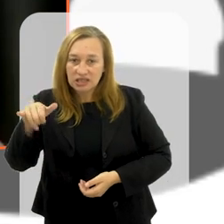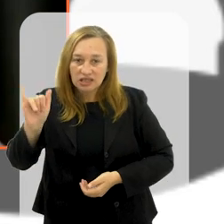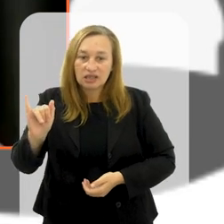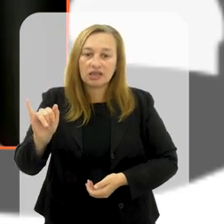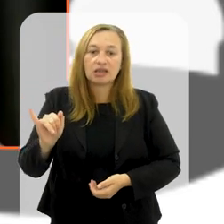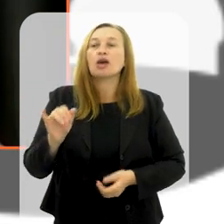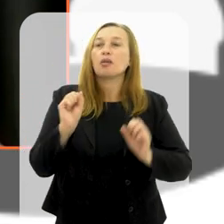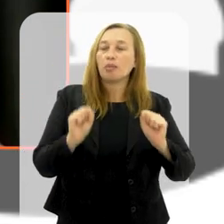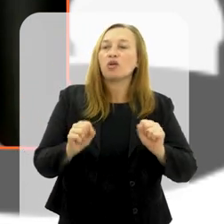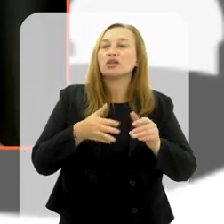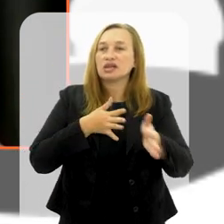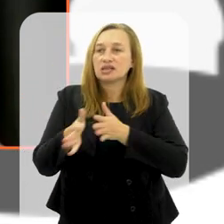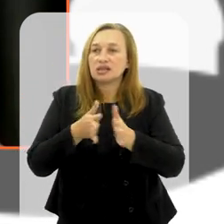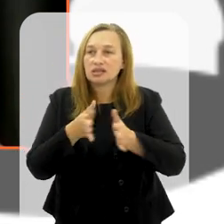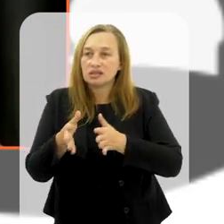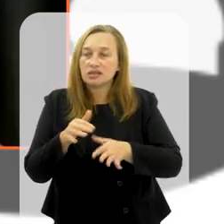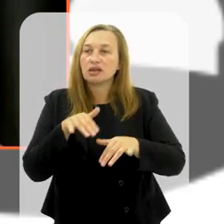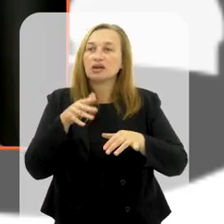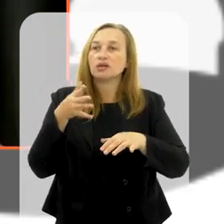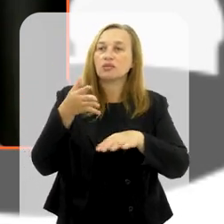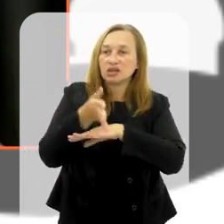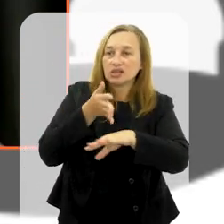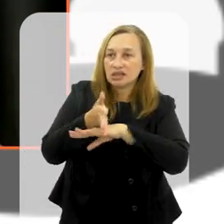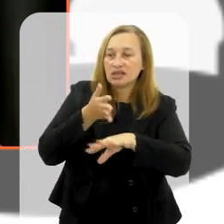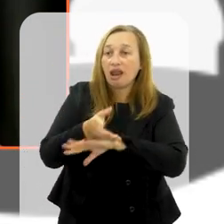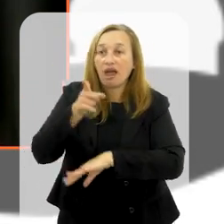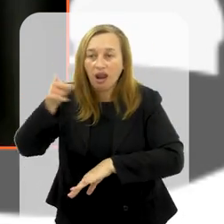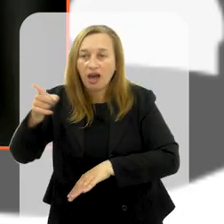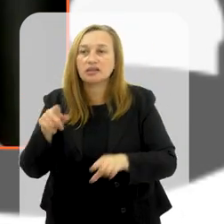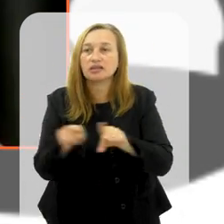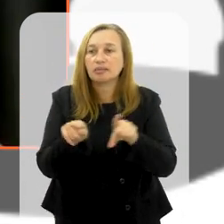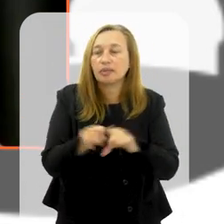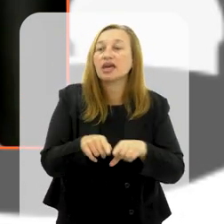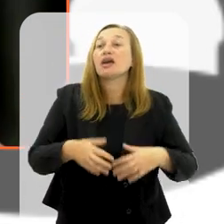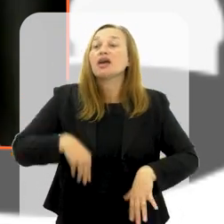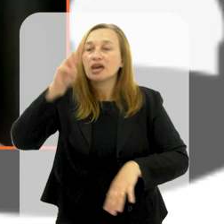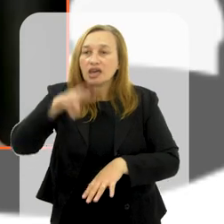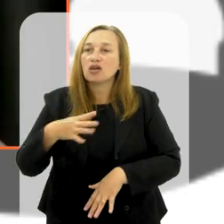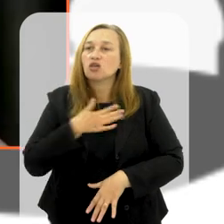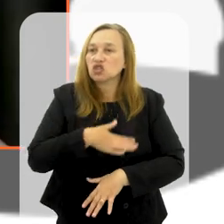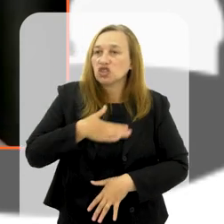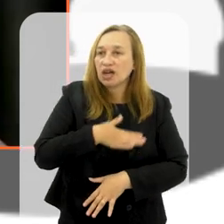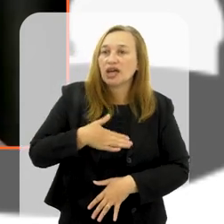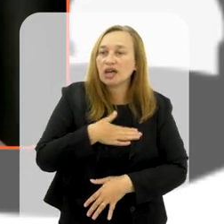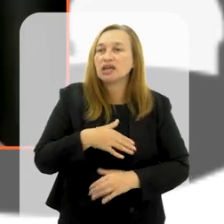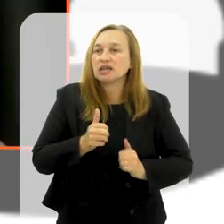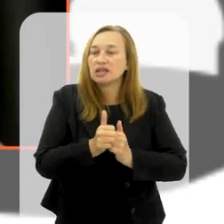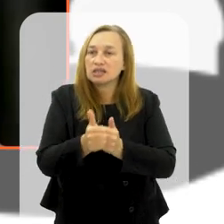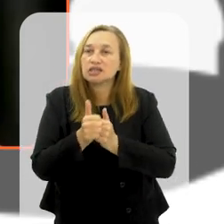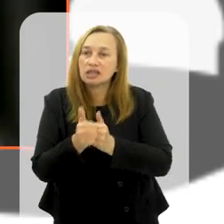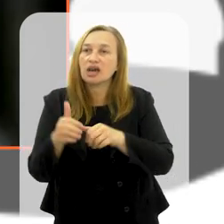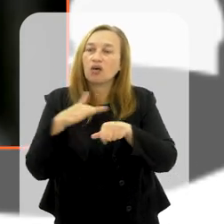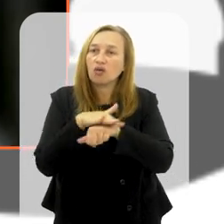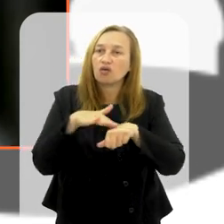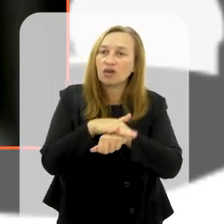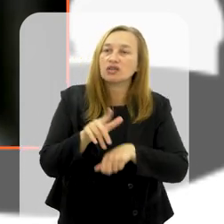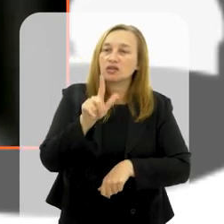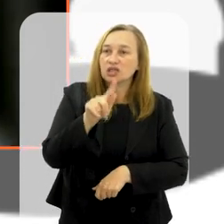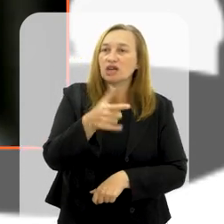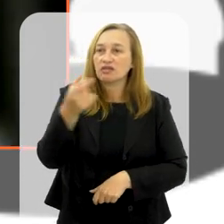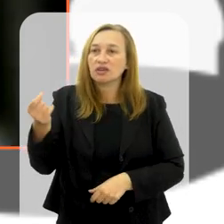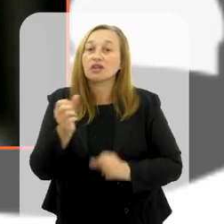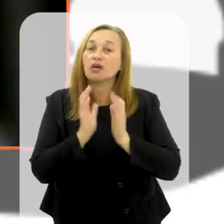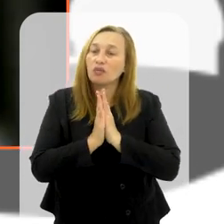BRICSPolicyCenter.org, podem acessar e vão encontrar tudo lá. Quem também gostaria e tiver vontade de seguir a conversa conosco